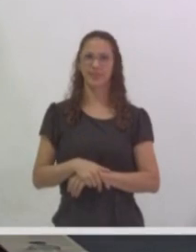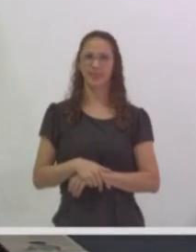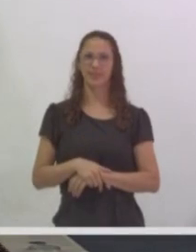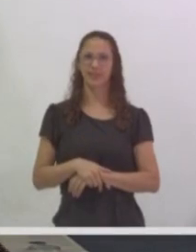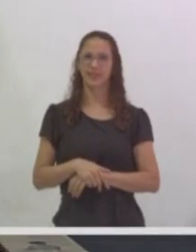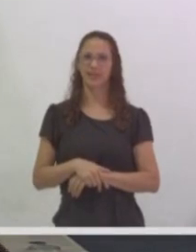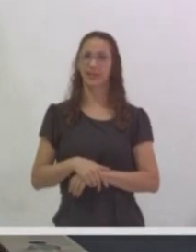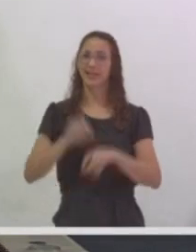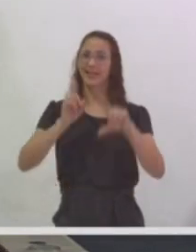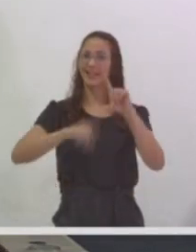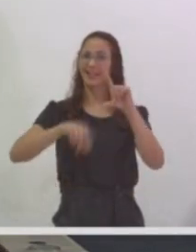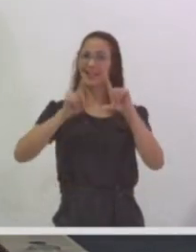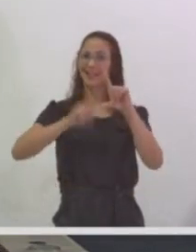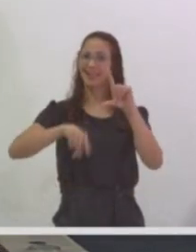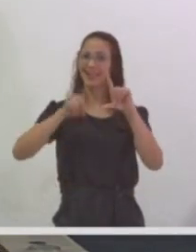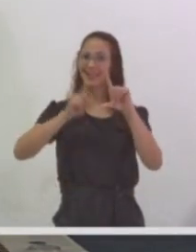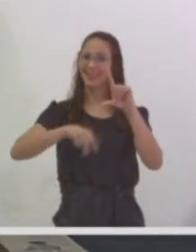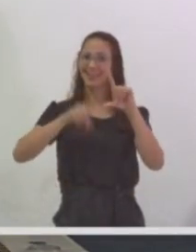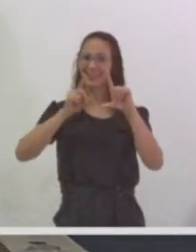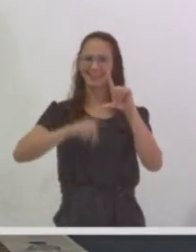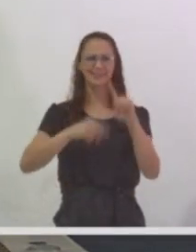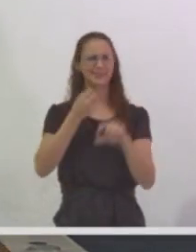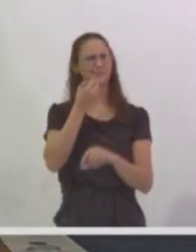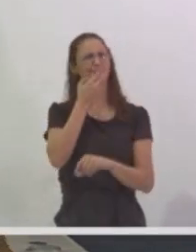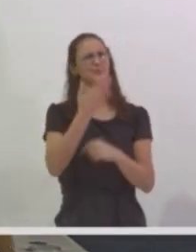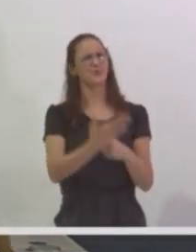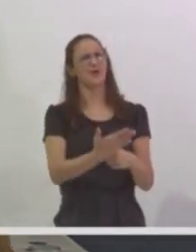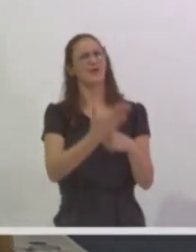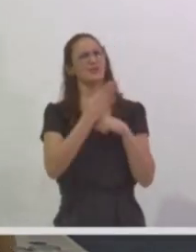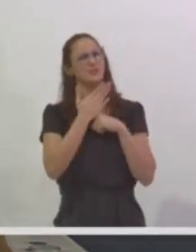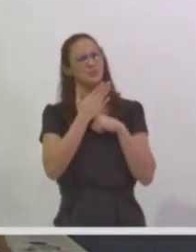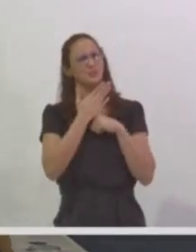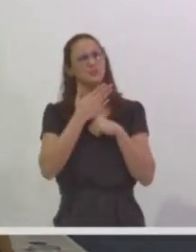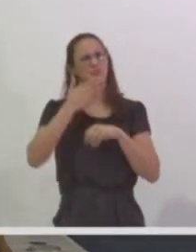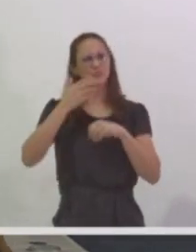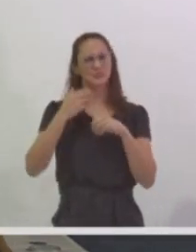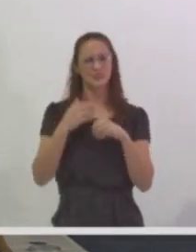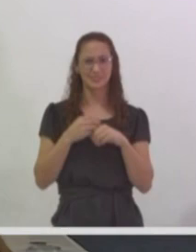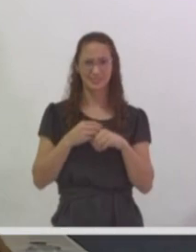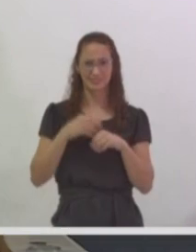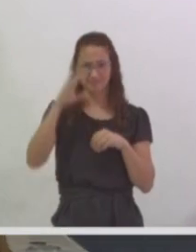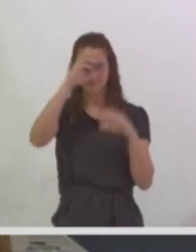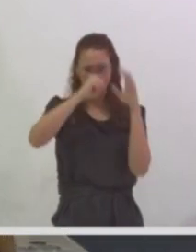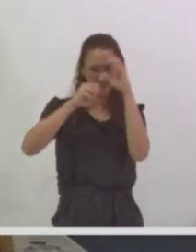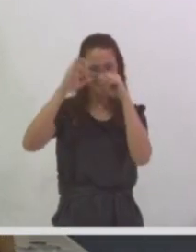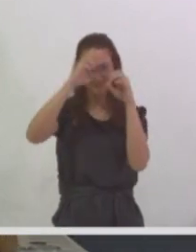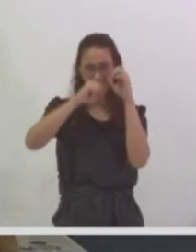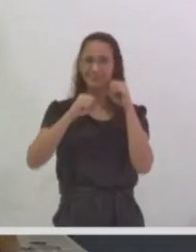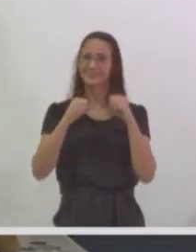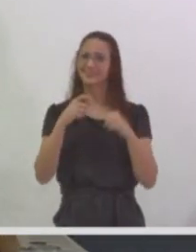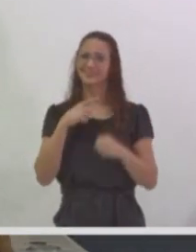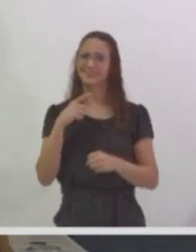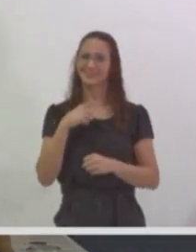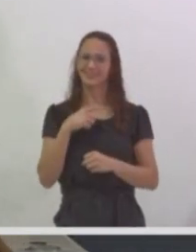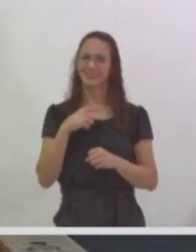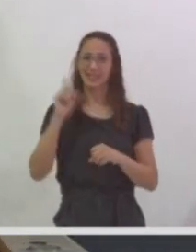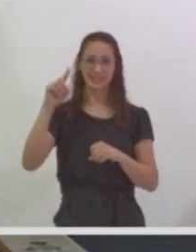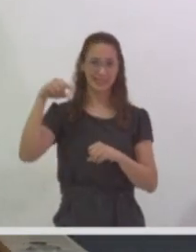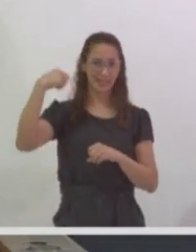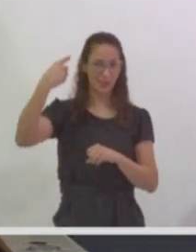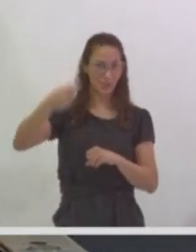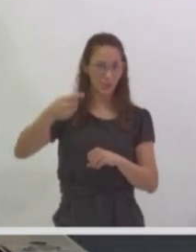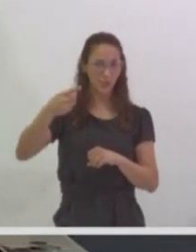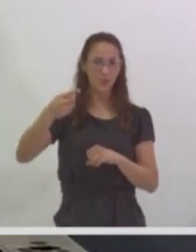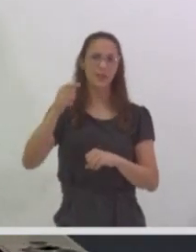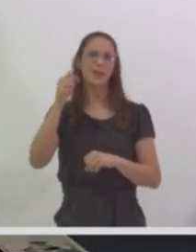As letrinhas. E isso vai ajudar muito no dia a dia das atividades. Mas na próxima aula eu prometo que eu vou ensinar papai e mamãe